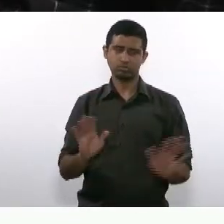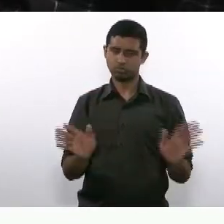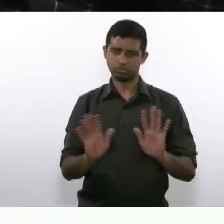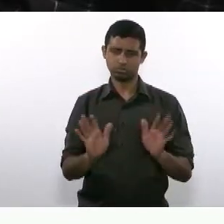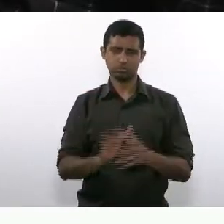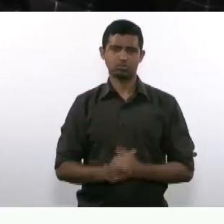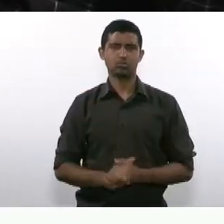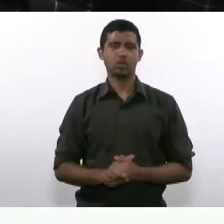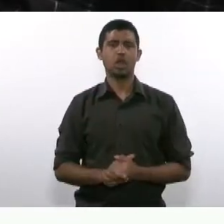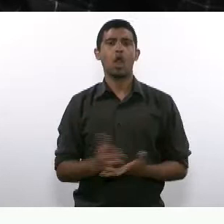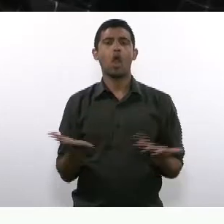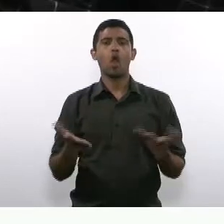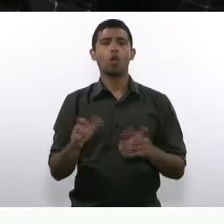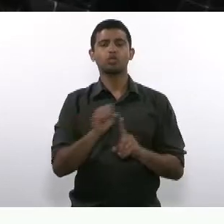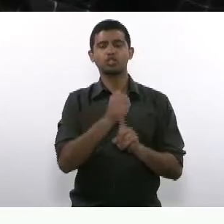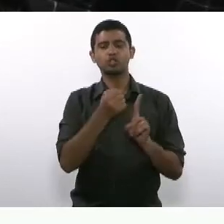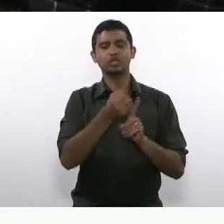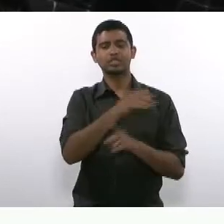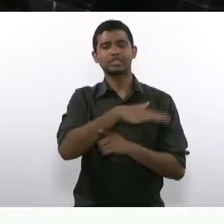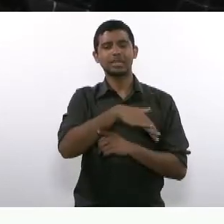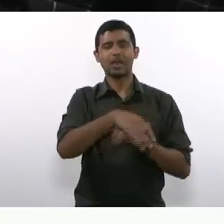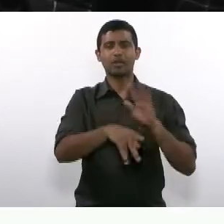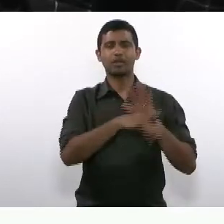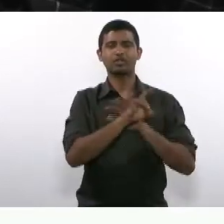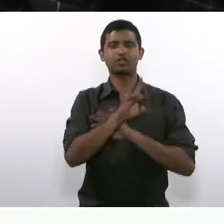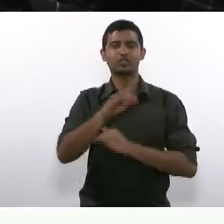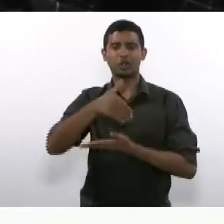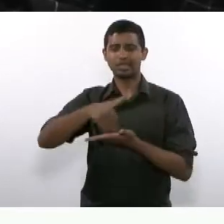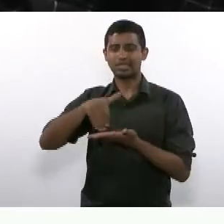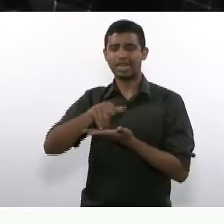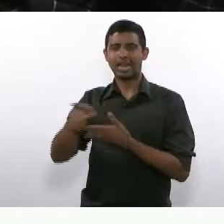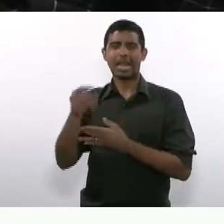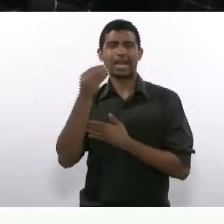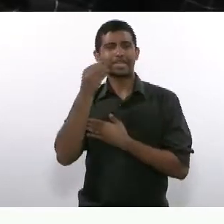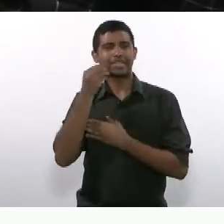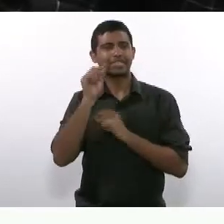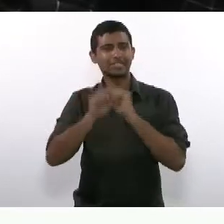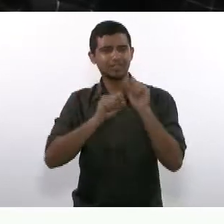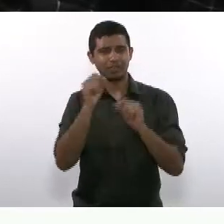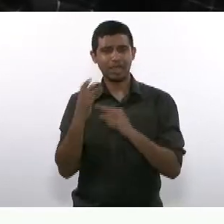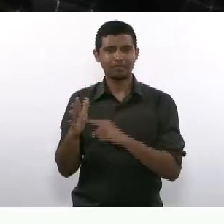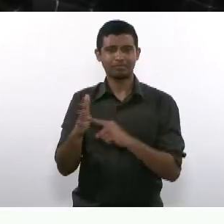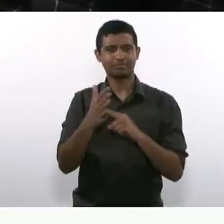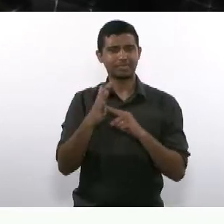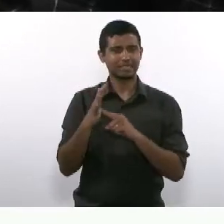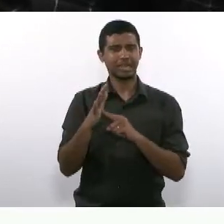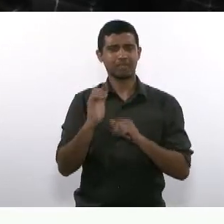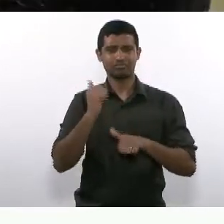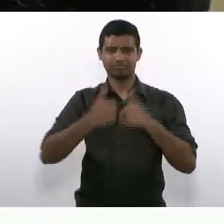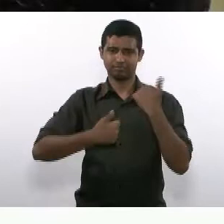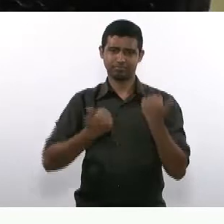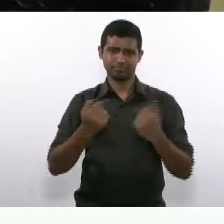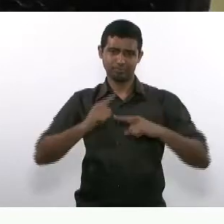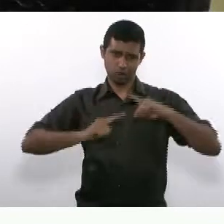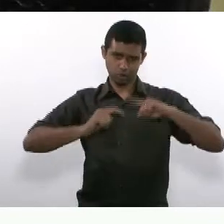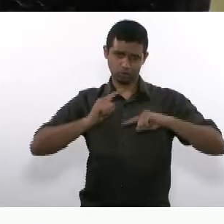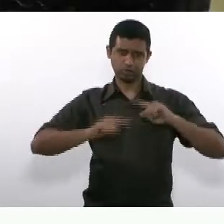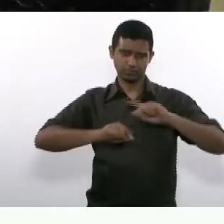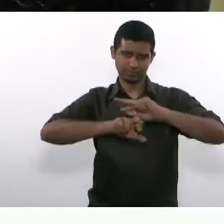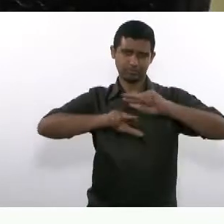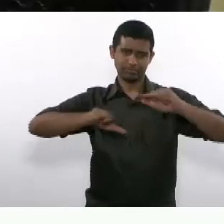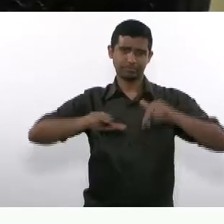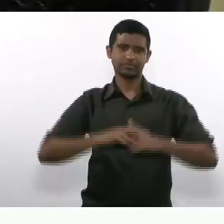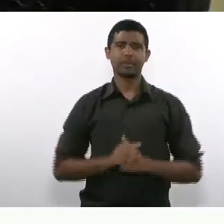projeto social hoje é a Secretaria. A Suderj está trabalhando com a recuperação dos equipamentos esportivos. E naquele evento